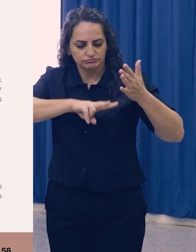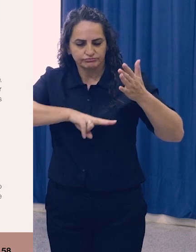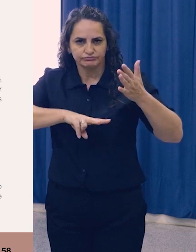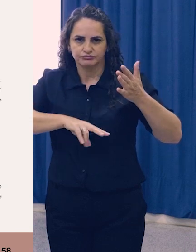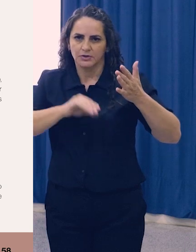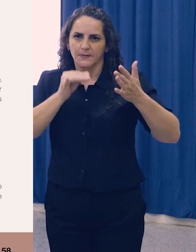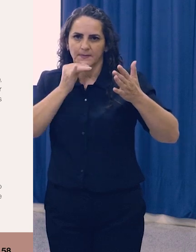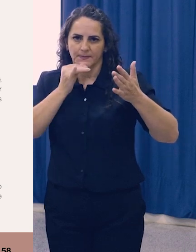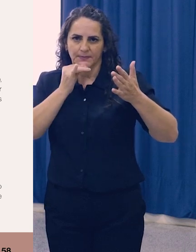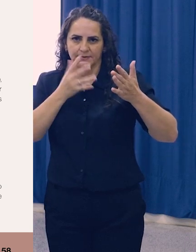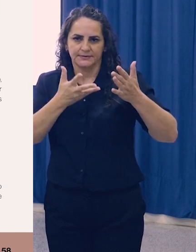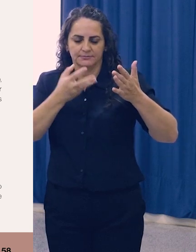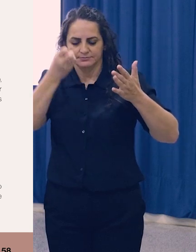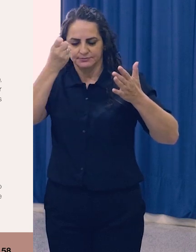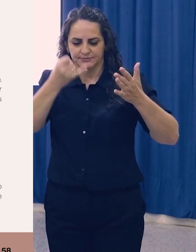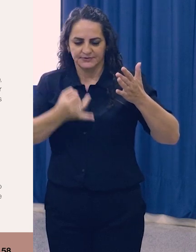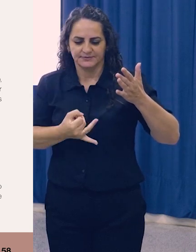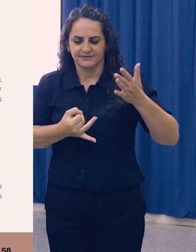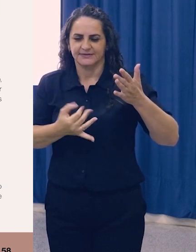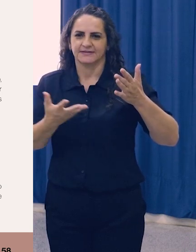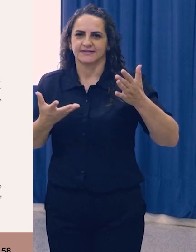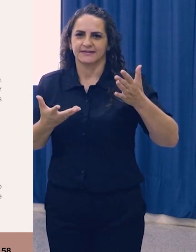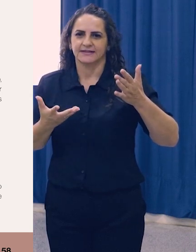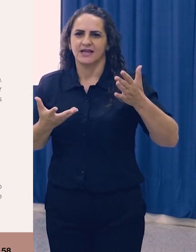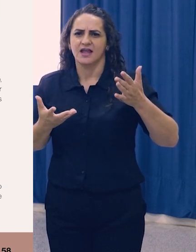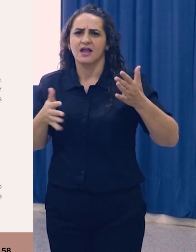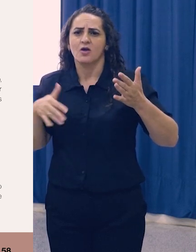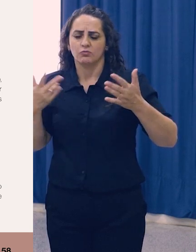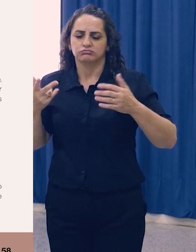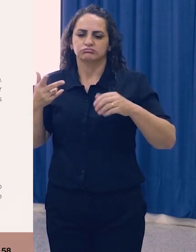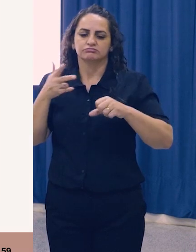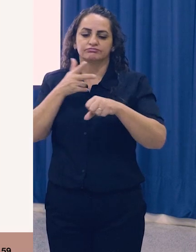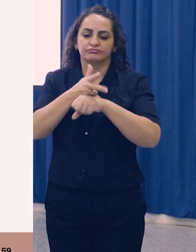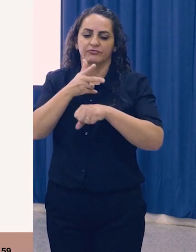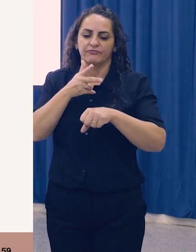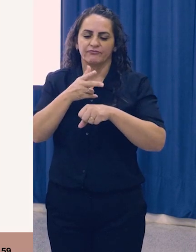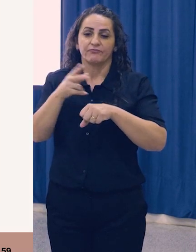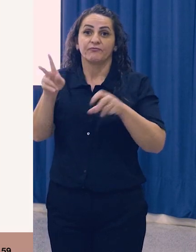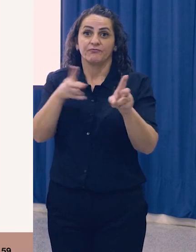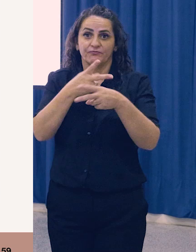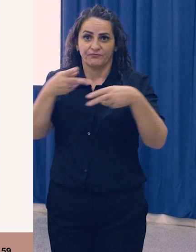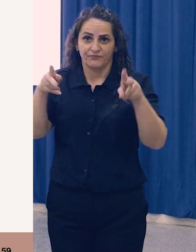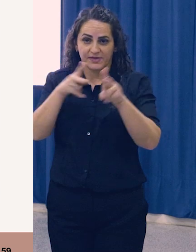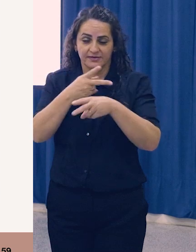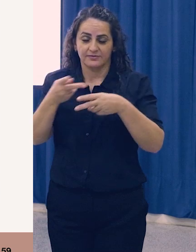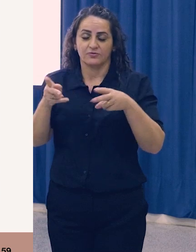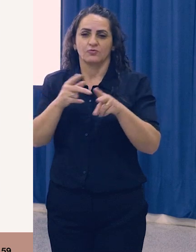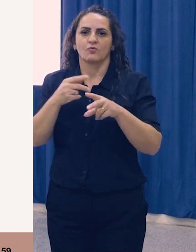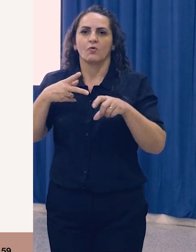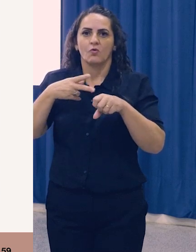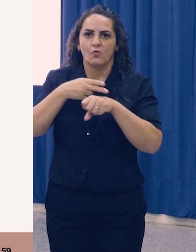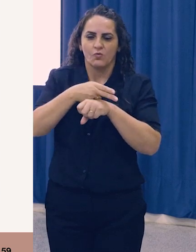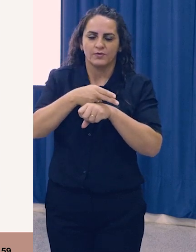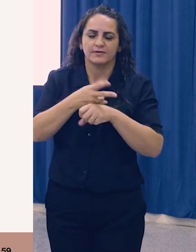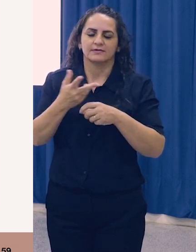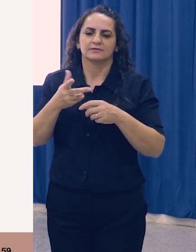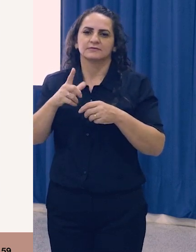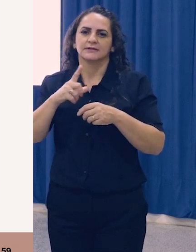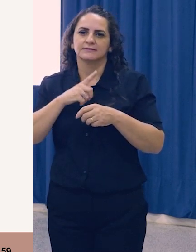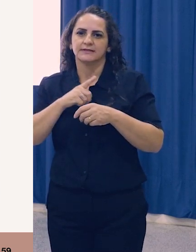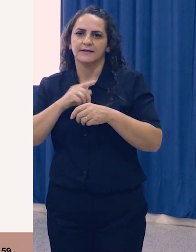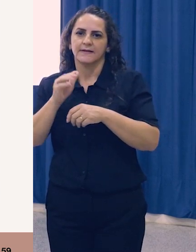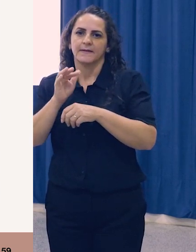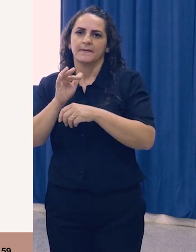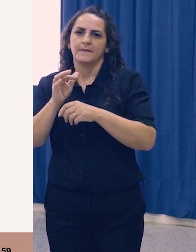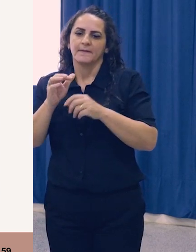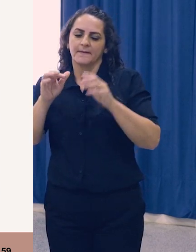Vou dar um exemplo, é mais fácil de explicar. Quando a gente fez Ventos Cortantes, tinha a estreia do filme. Então, a nossa assessora de imprensa escreveu